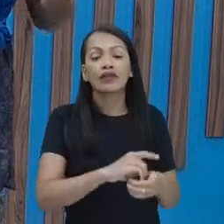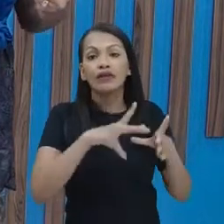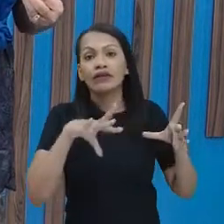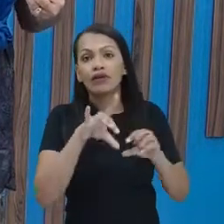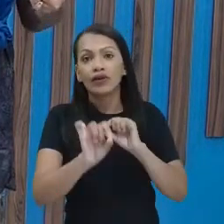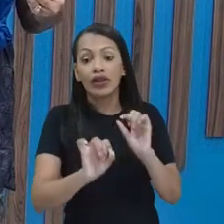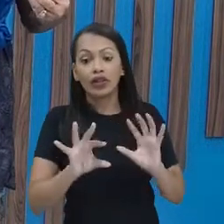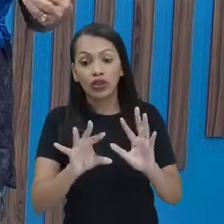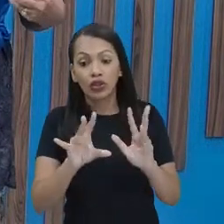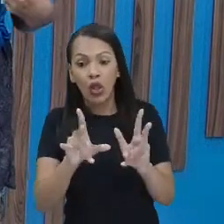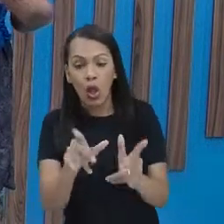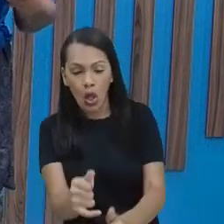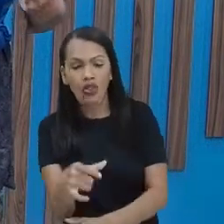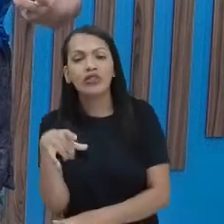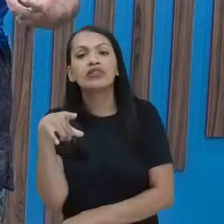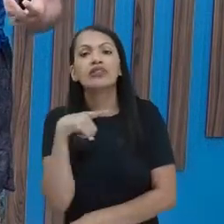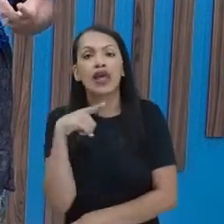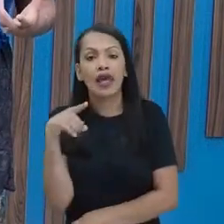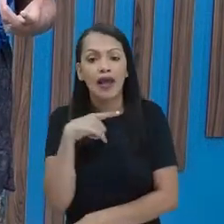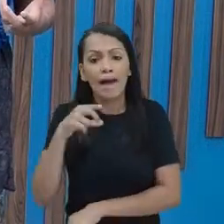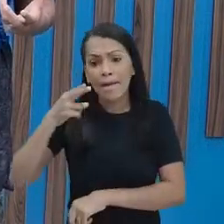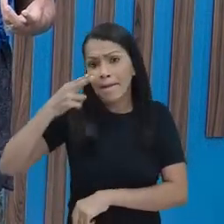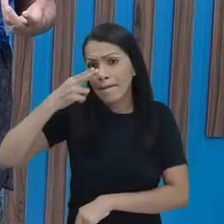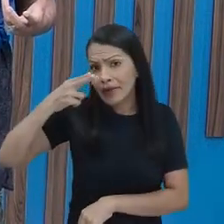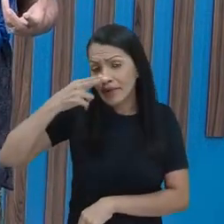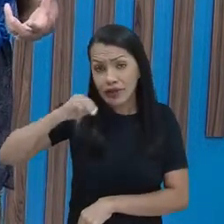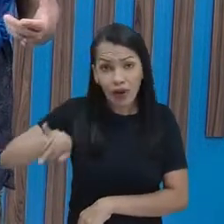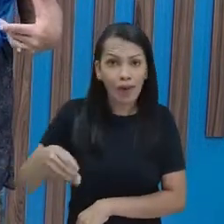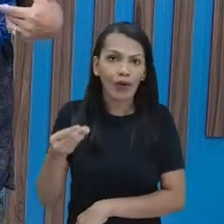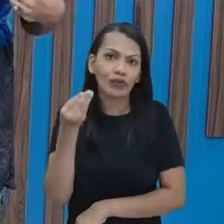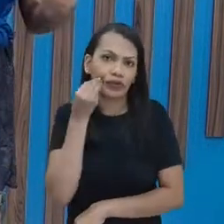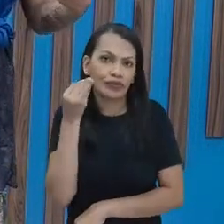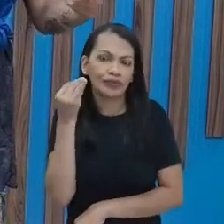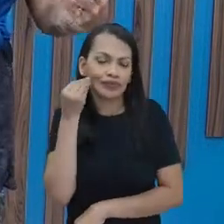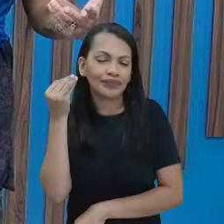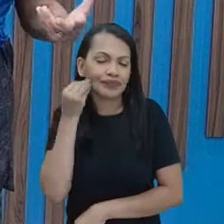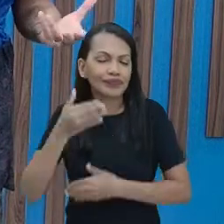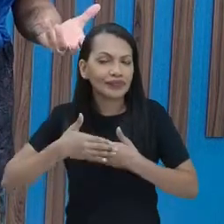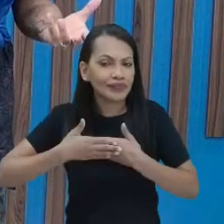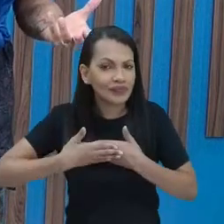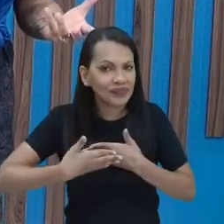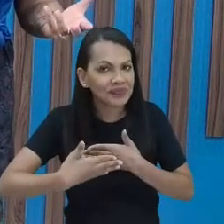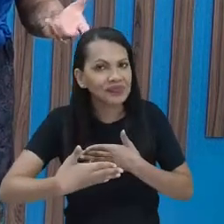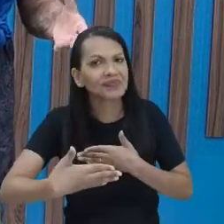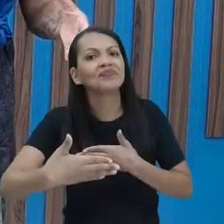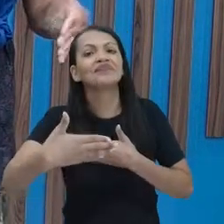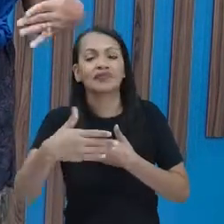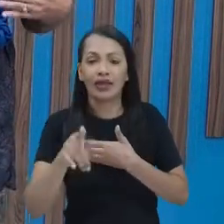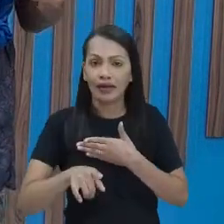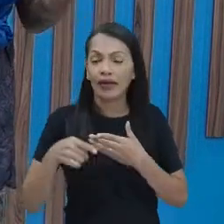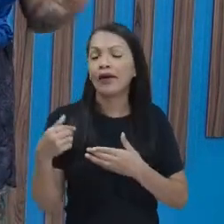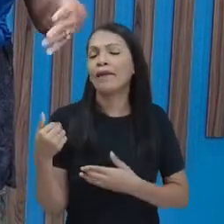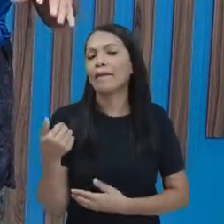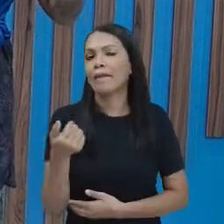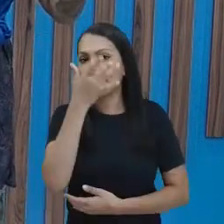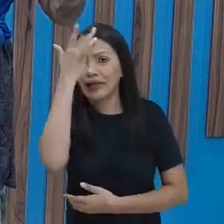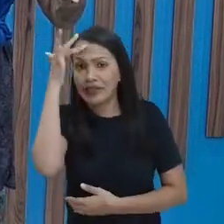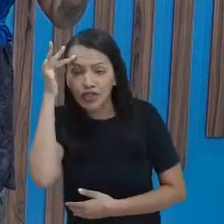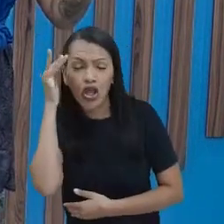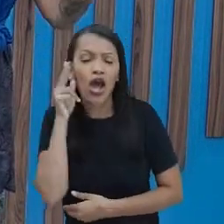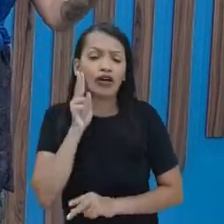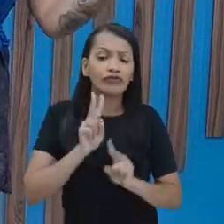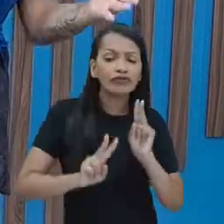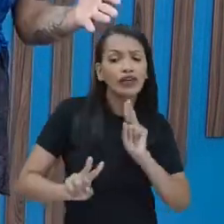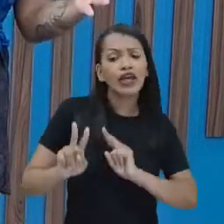todo mundo tem as mesmas oportunidades. E aí, ao longo desse caminho, é que as pessoas vão vendo qual vai ser o